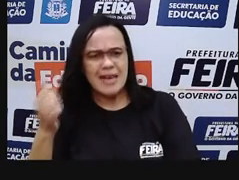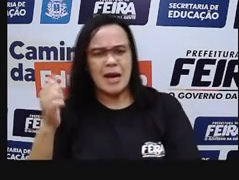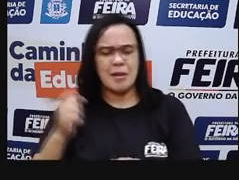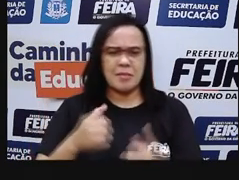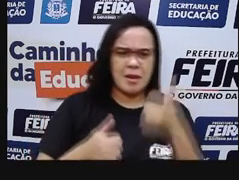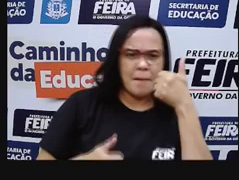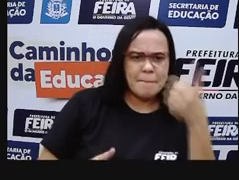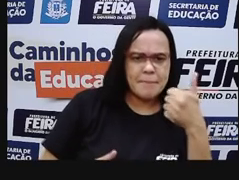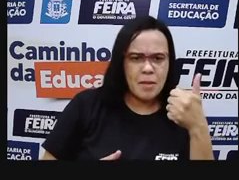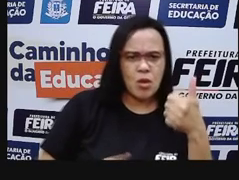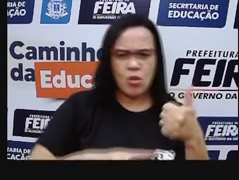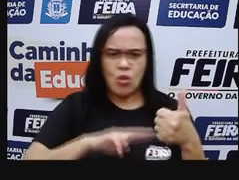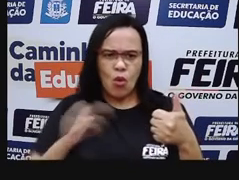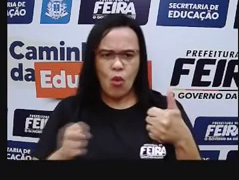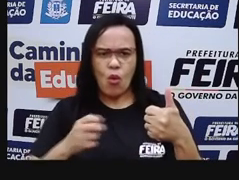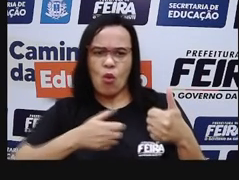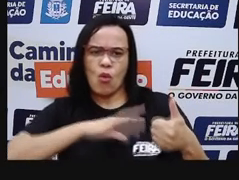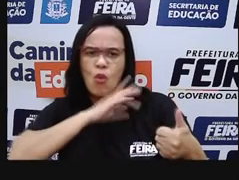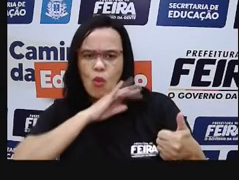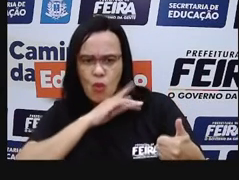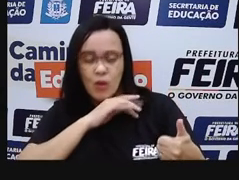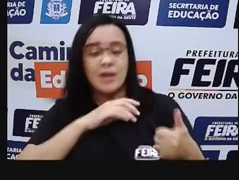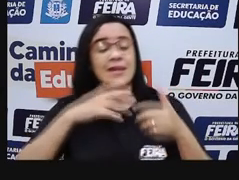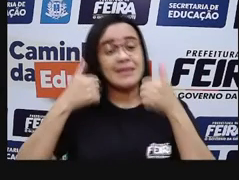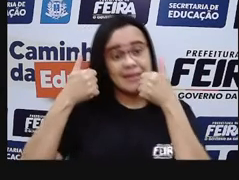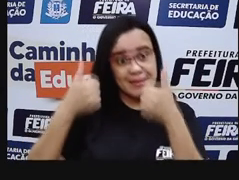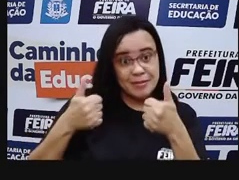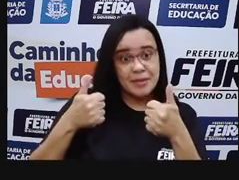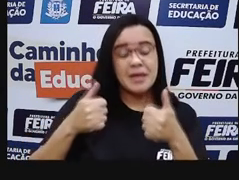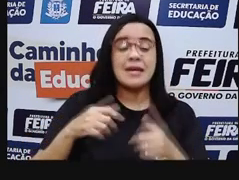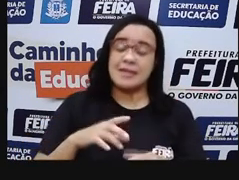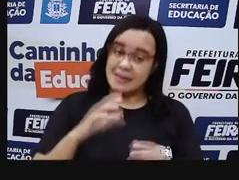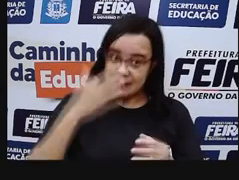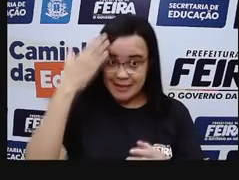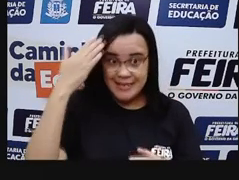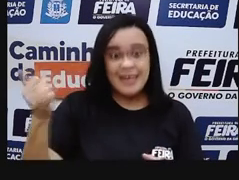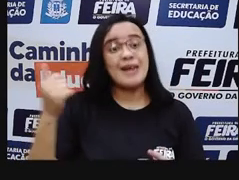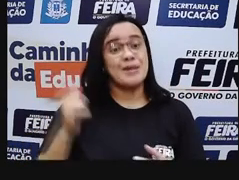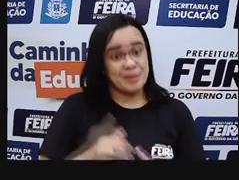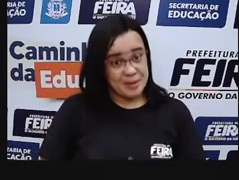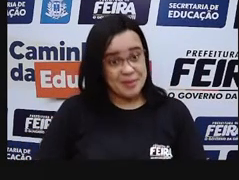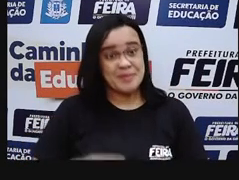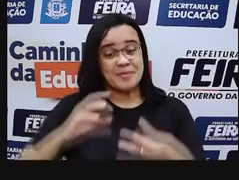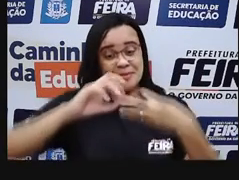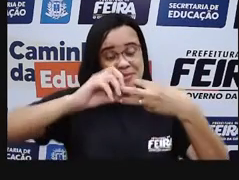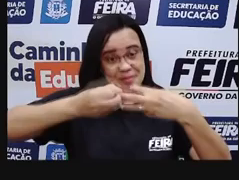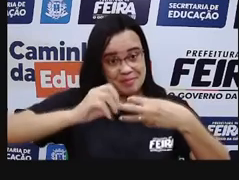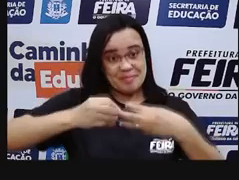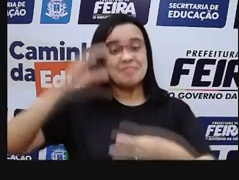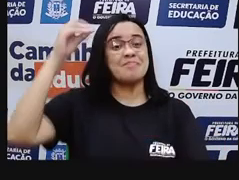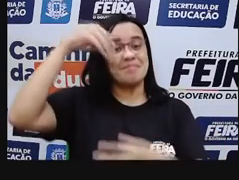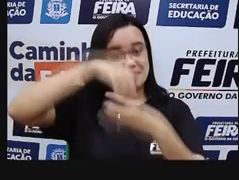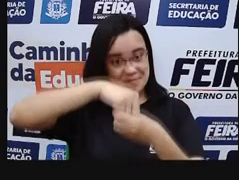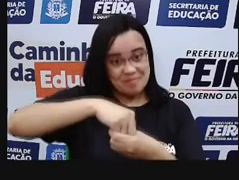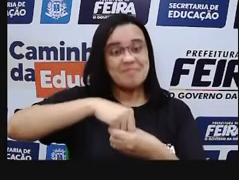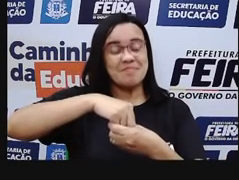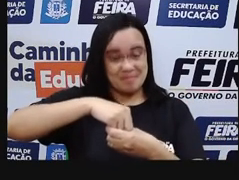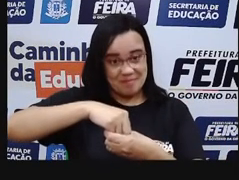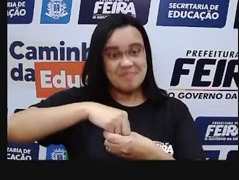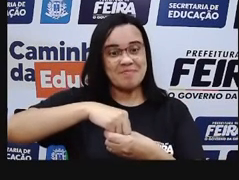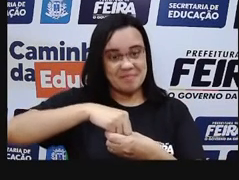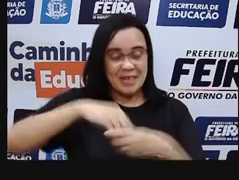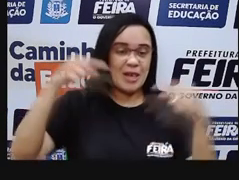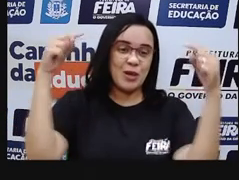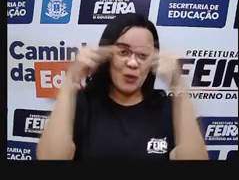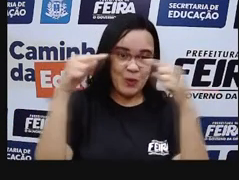funcionam para aquele microrganismo que tá invadindo nosso corpo é a partir dessa ideia de células de memória